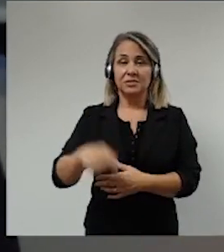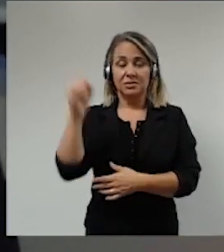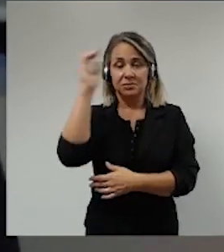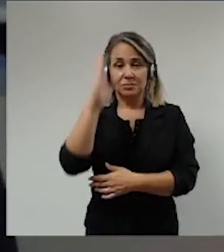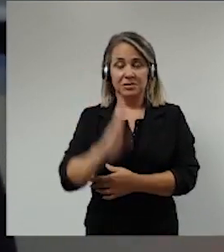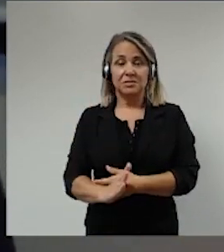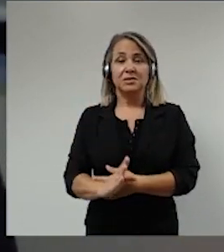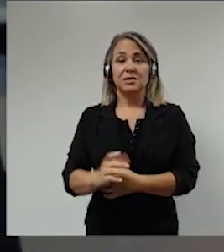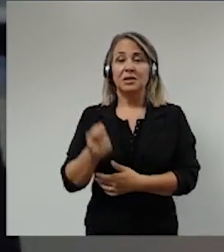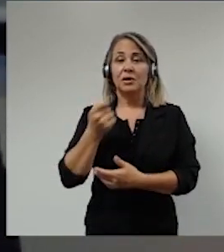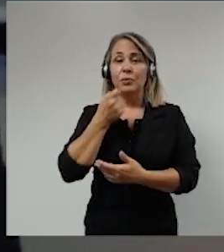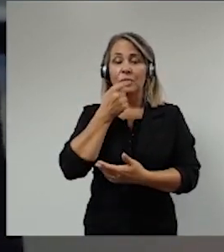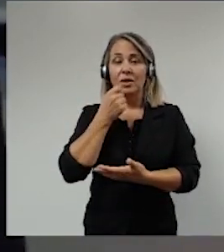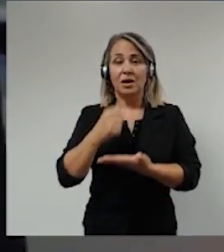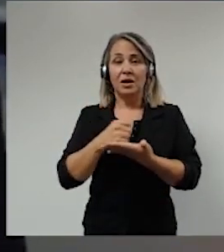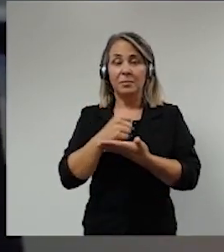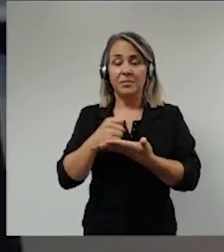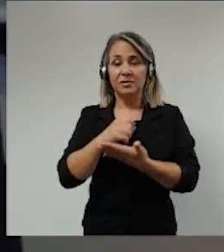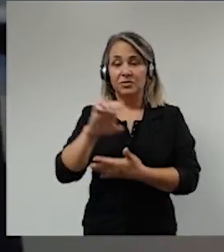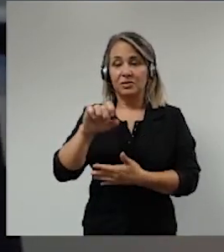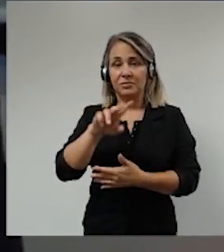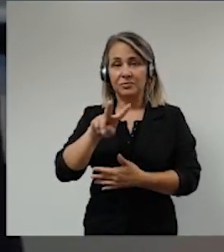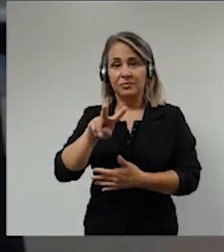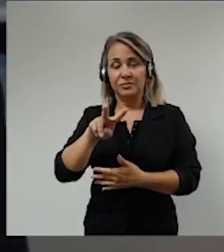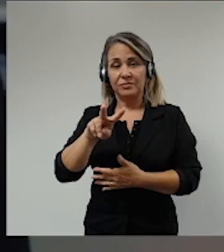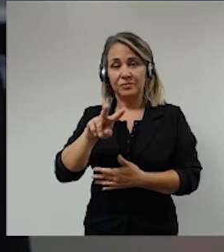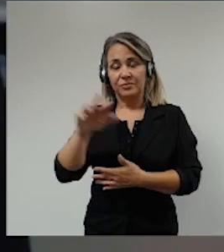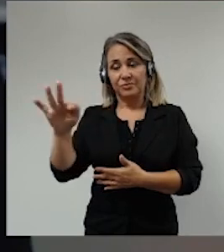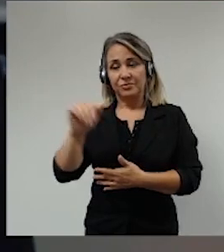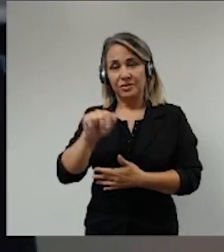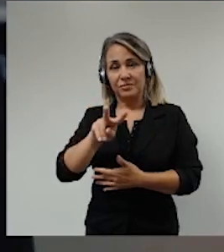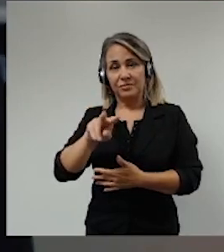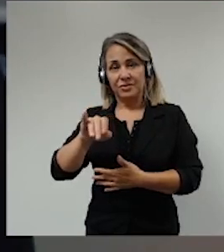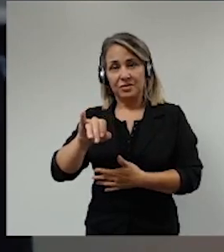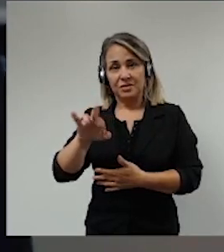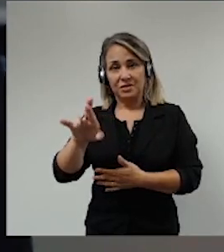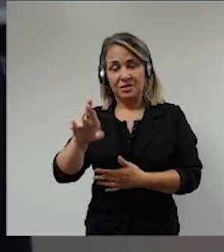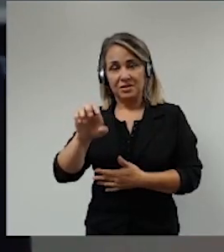que foi o do medicamento Efavirenz, também para HIV/AIDS,